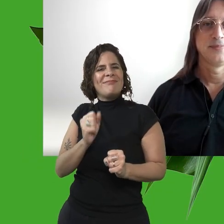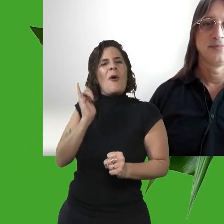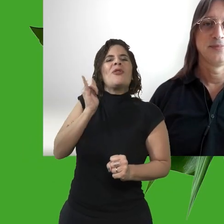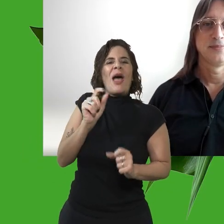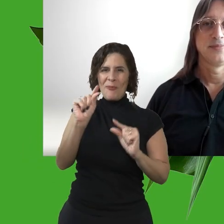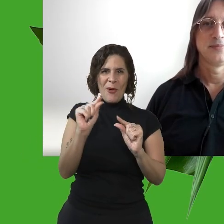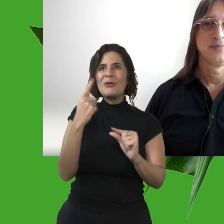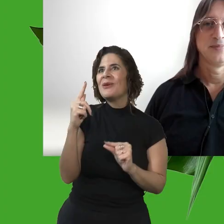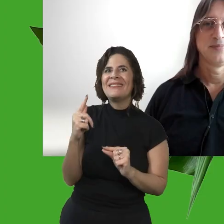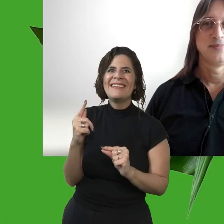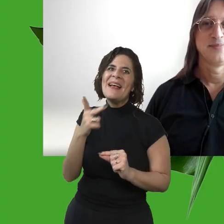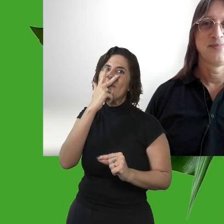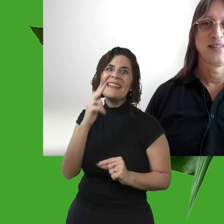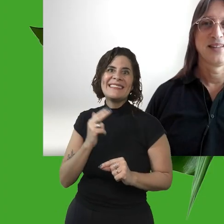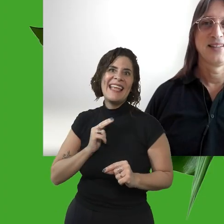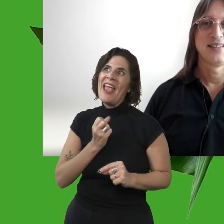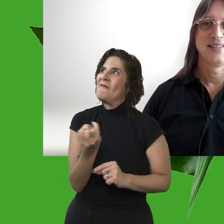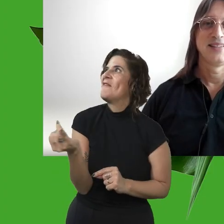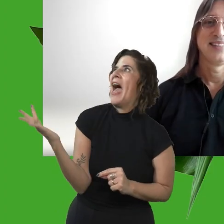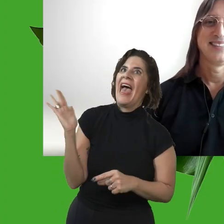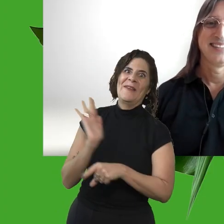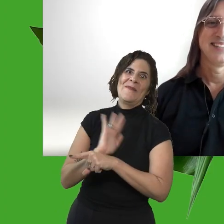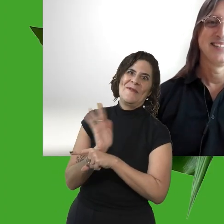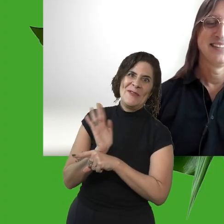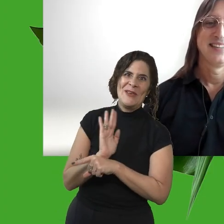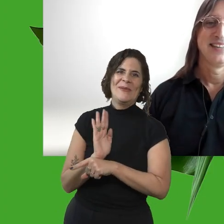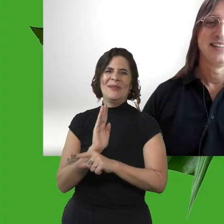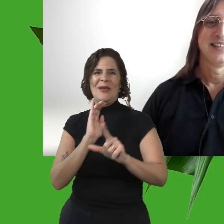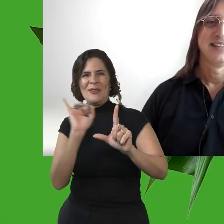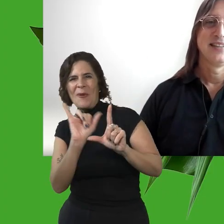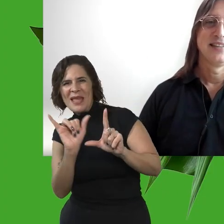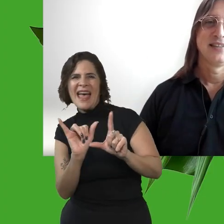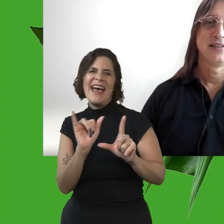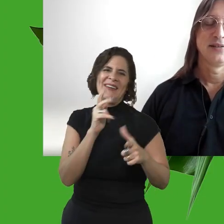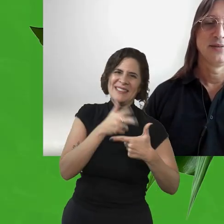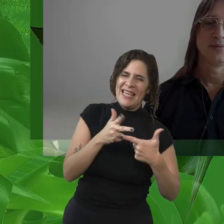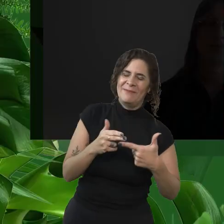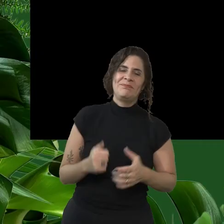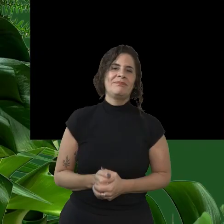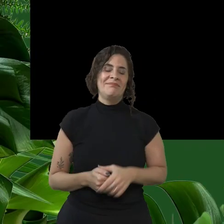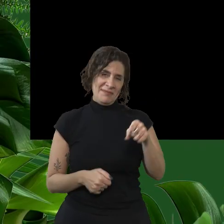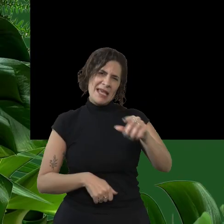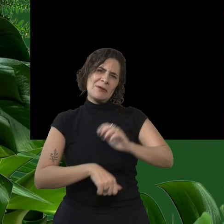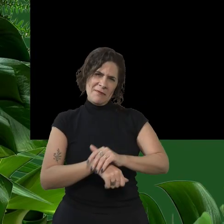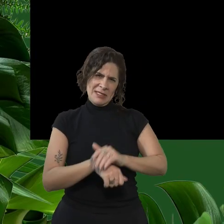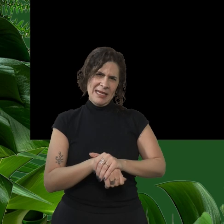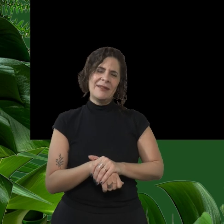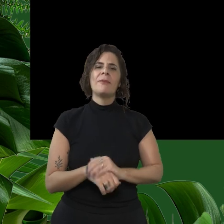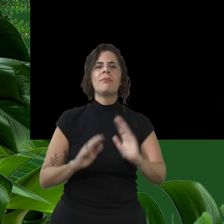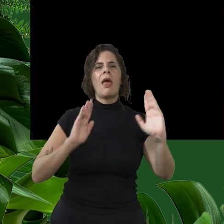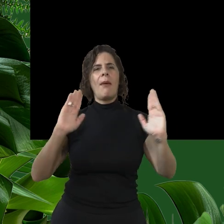sua biblioteca de filmes, documentários e séries, né? Maravilha. A Era dos Humanos, né, que eu venho falando um pouquinho, que a gente